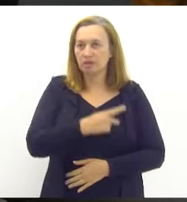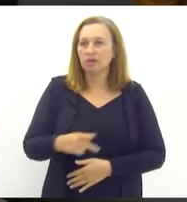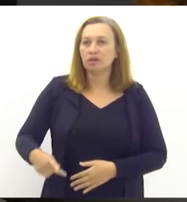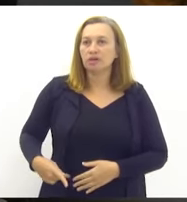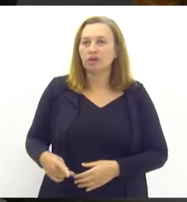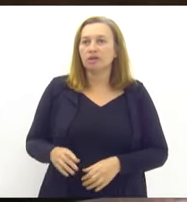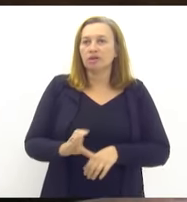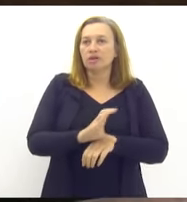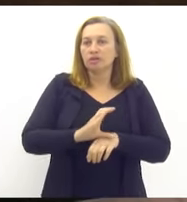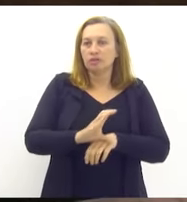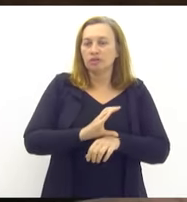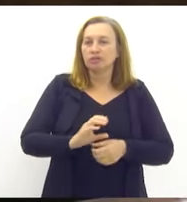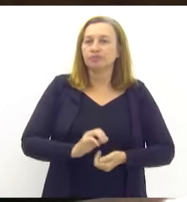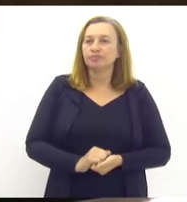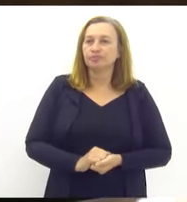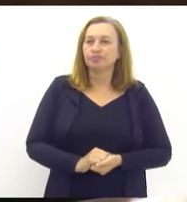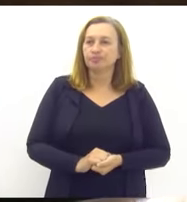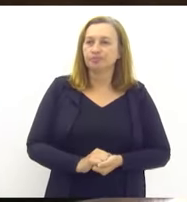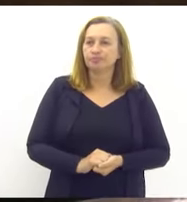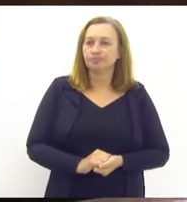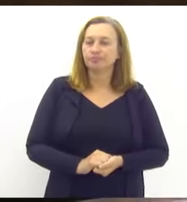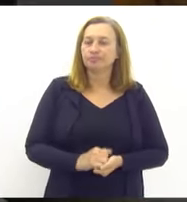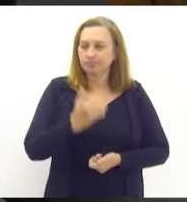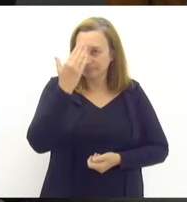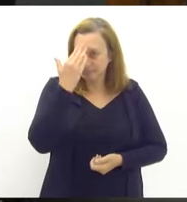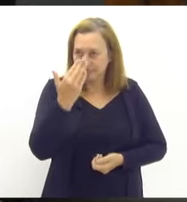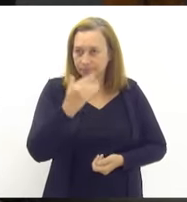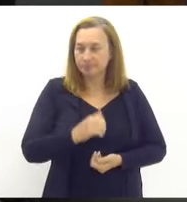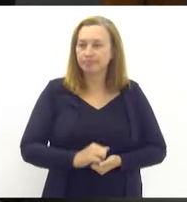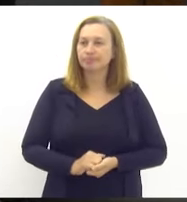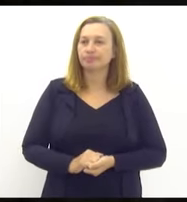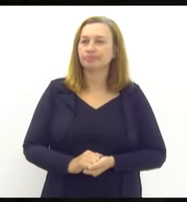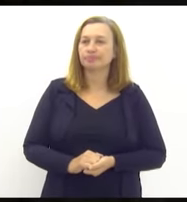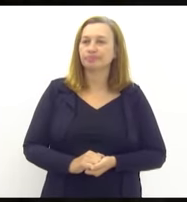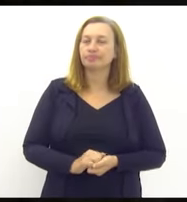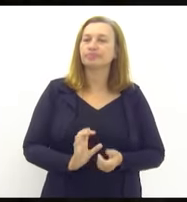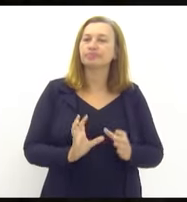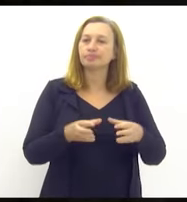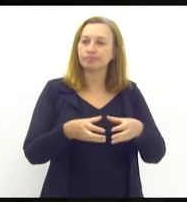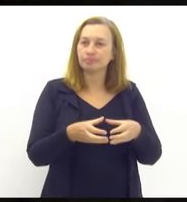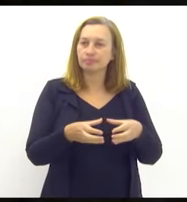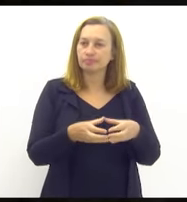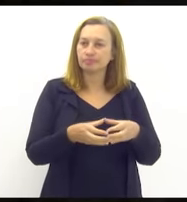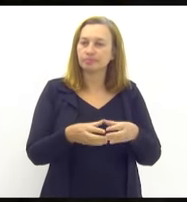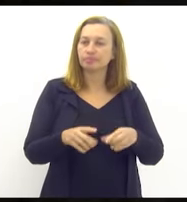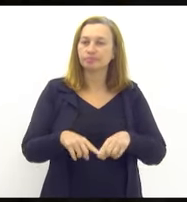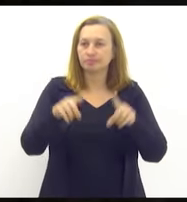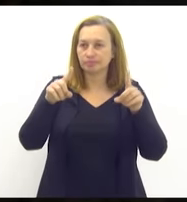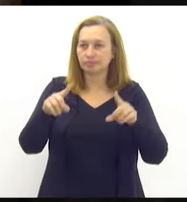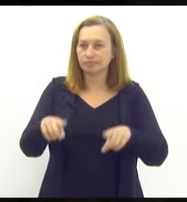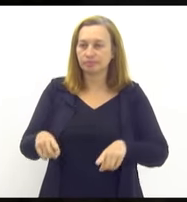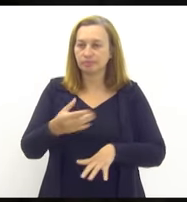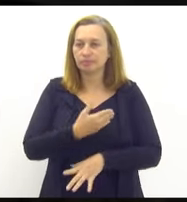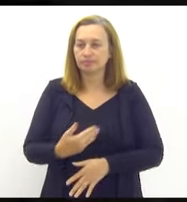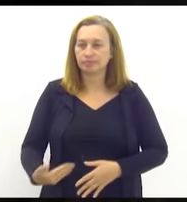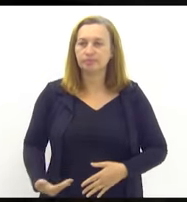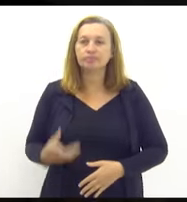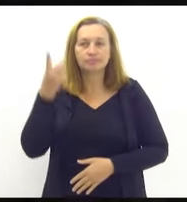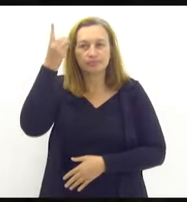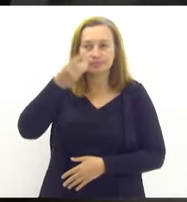pela constitucionalidade Muito obrigado pela comissão de servidores públicos deputada